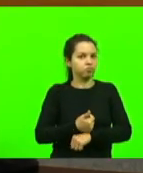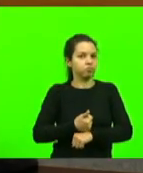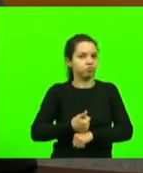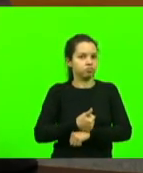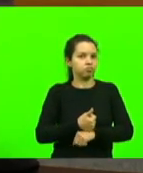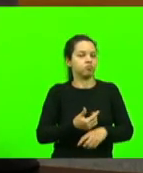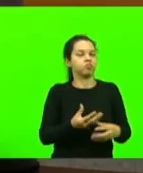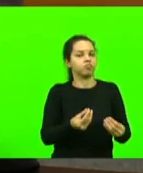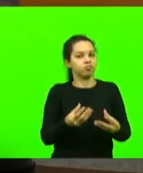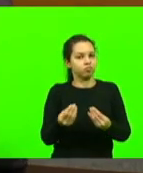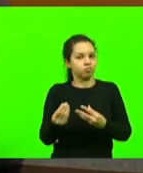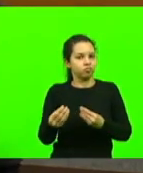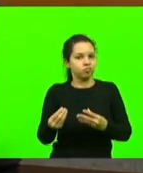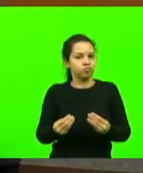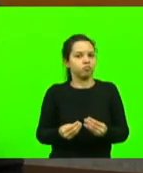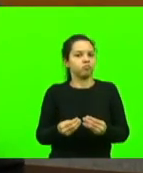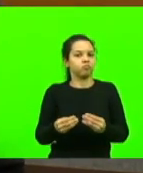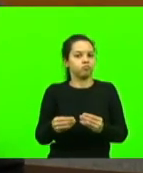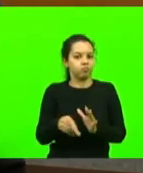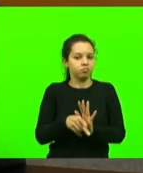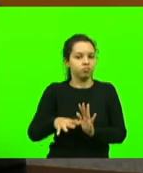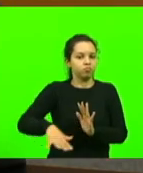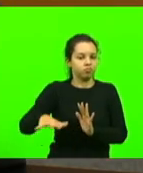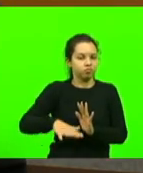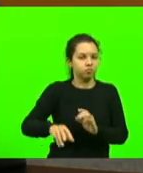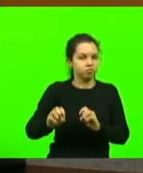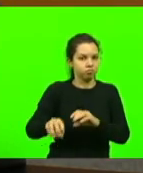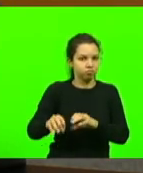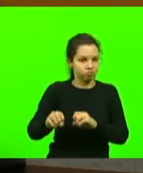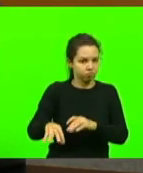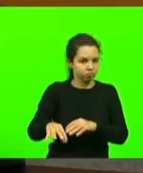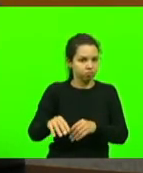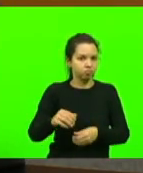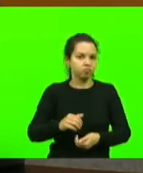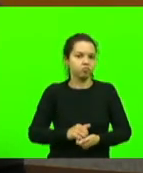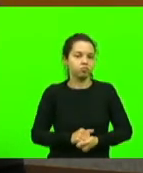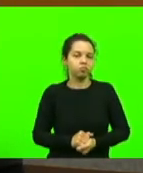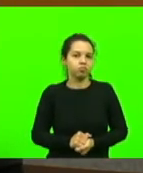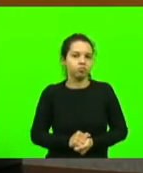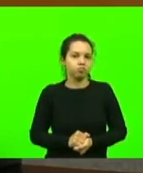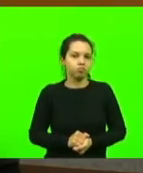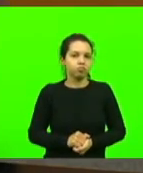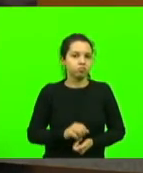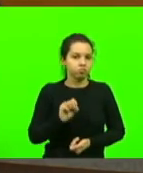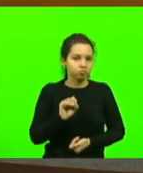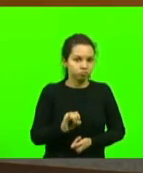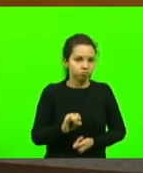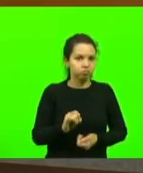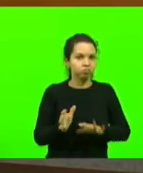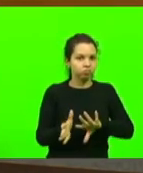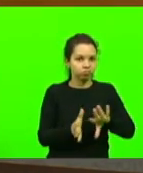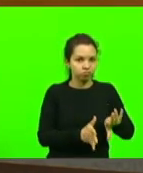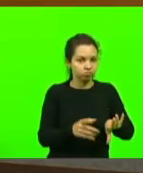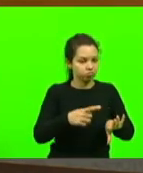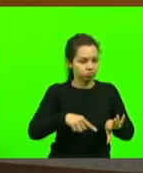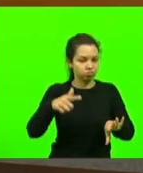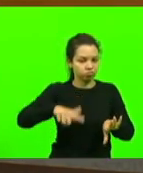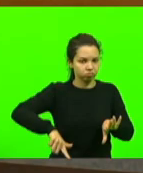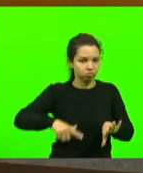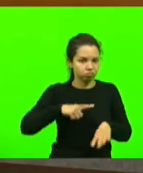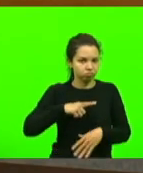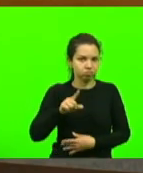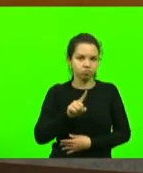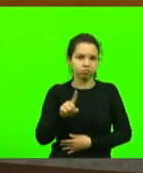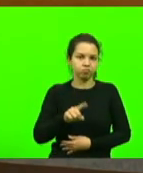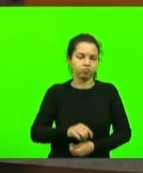que vem da própria educação que ocupa os cargos eu fiz o passar nós não teremos mais